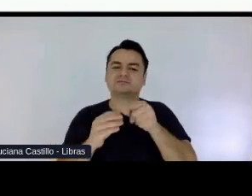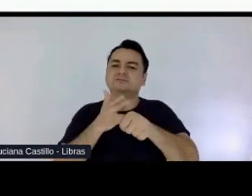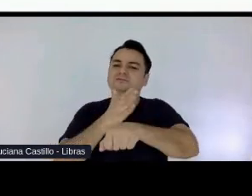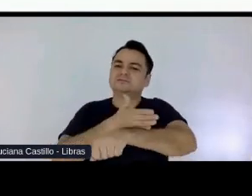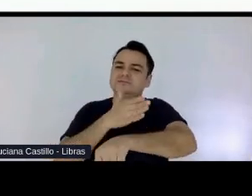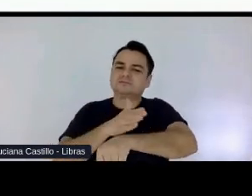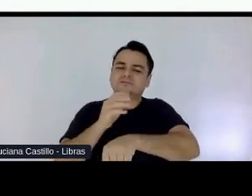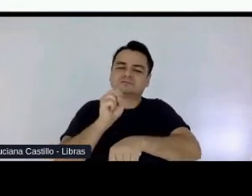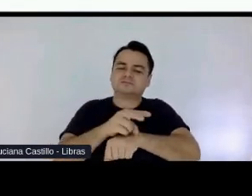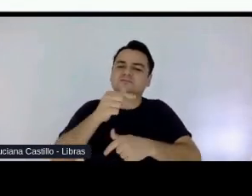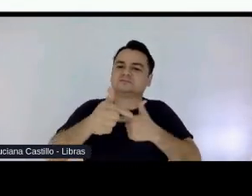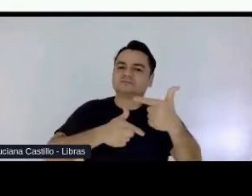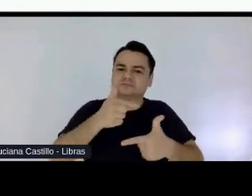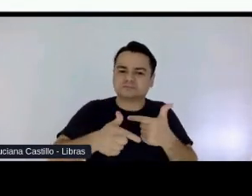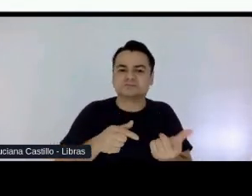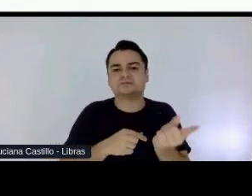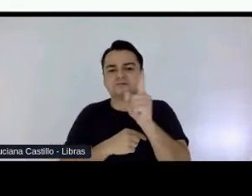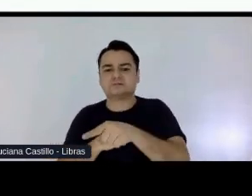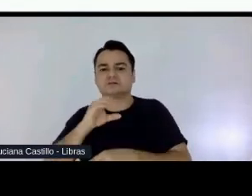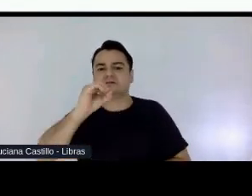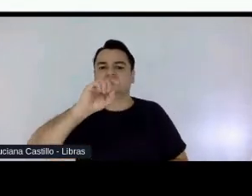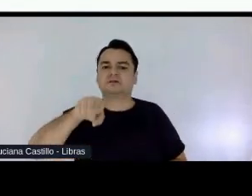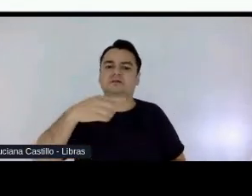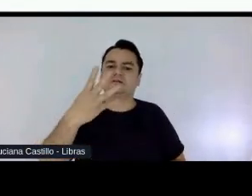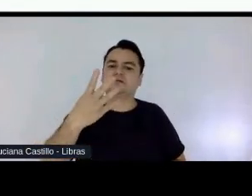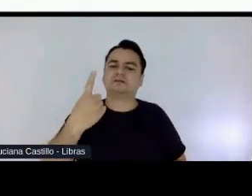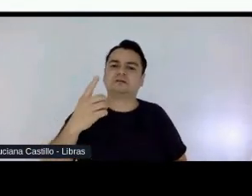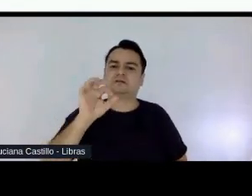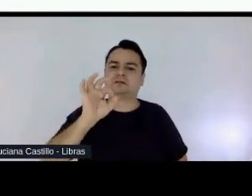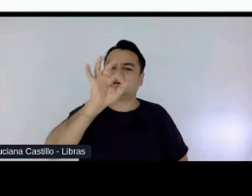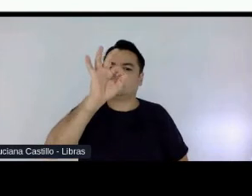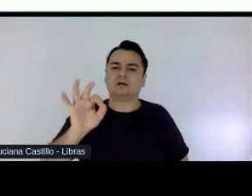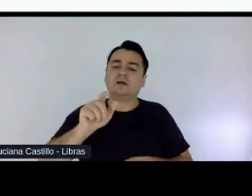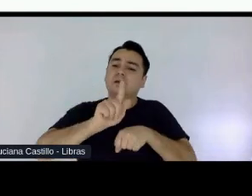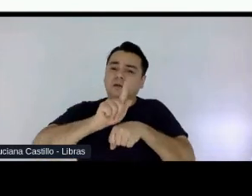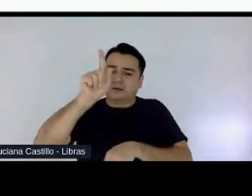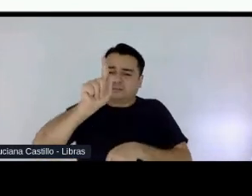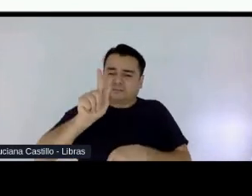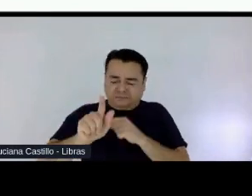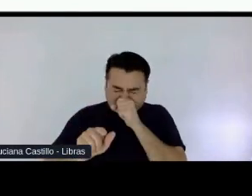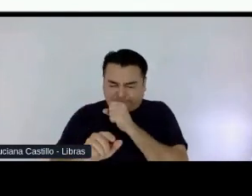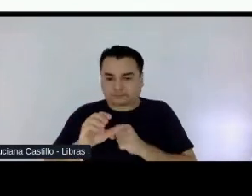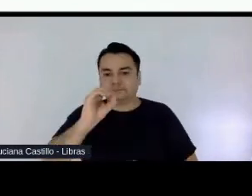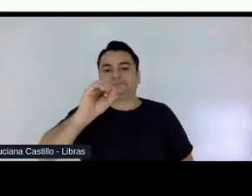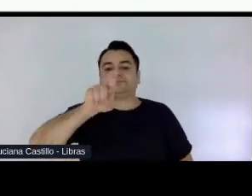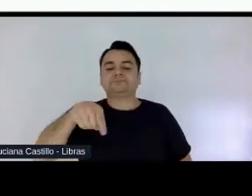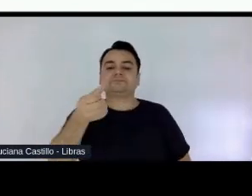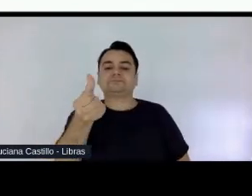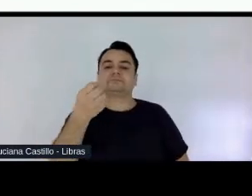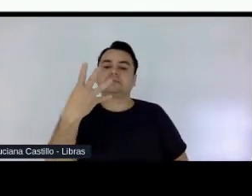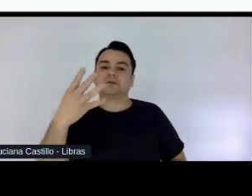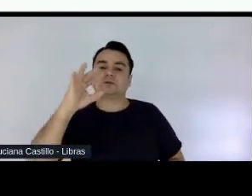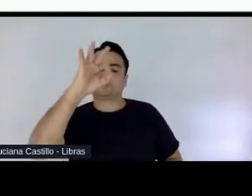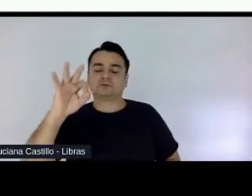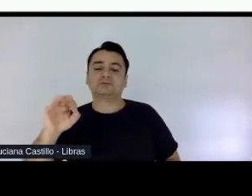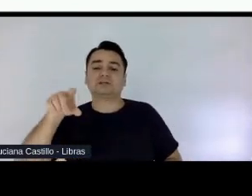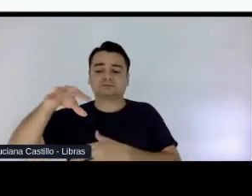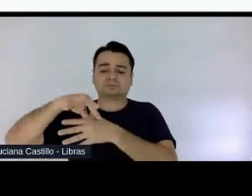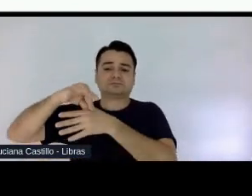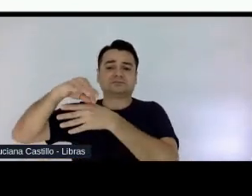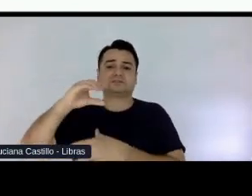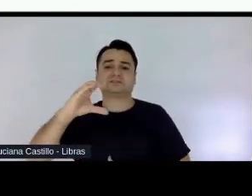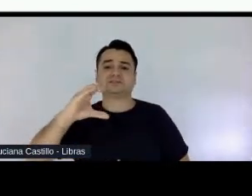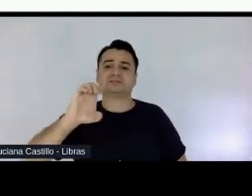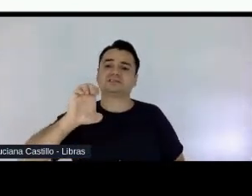trainees, 0,41% gerente e 0,64% executivo. E a gente